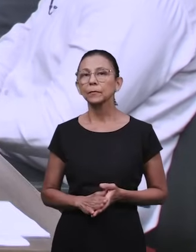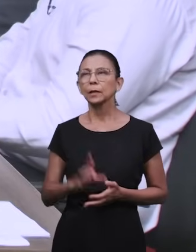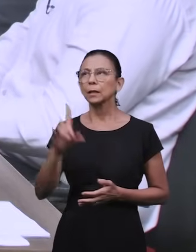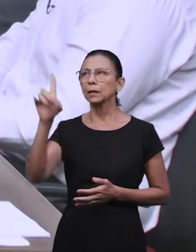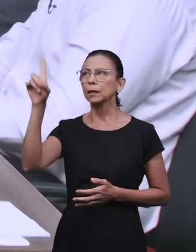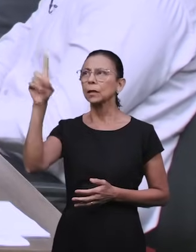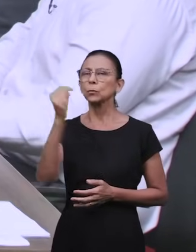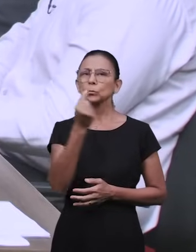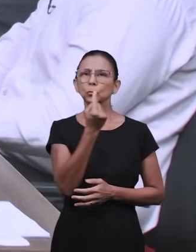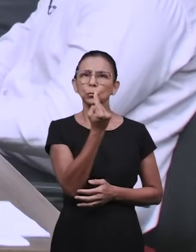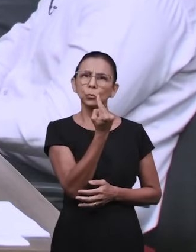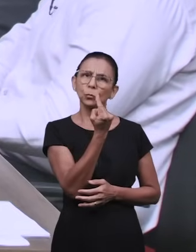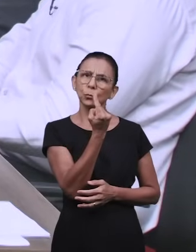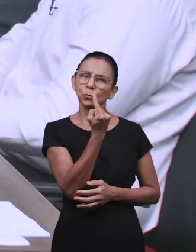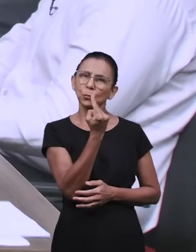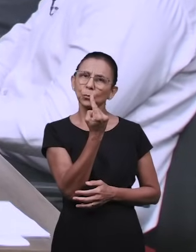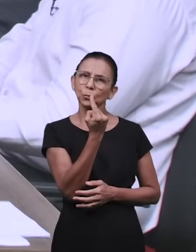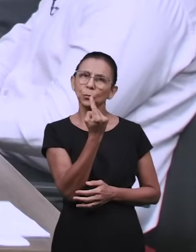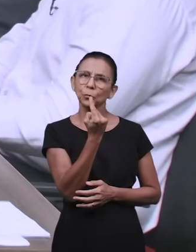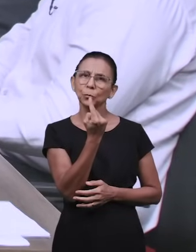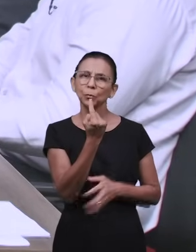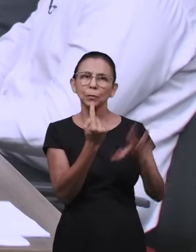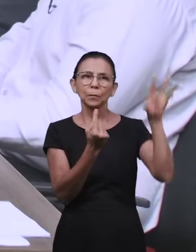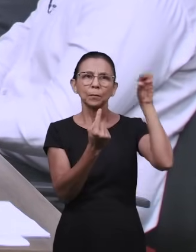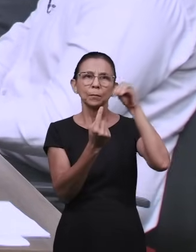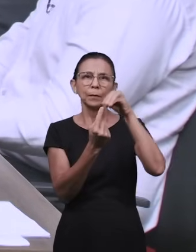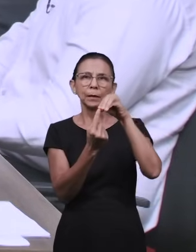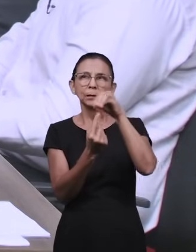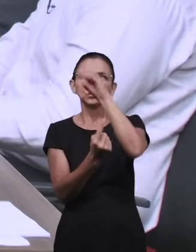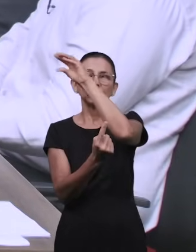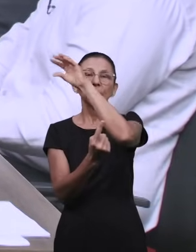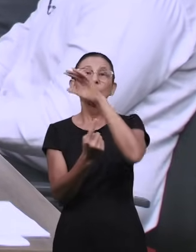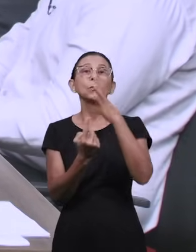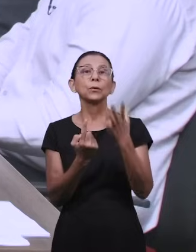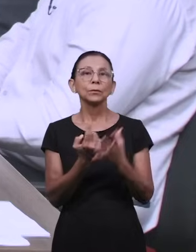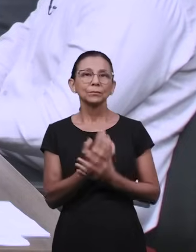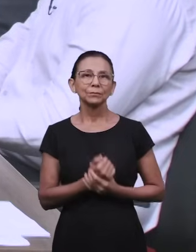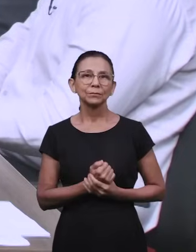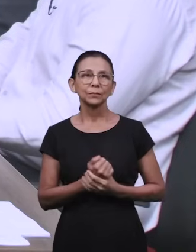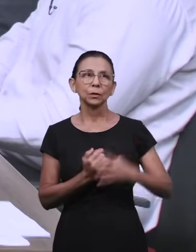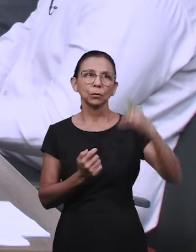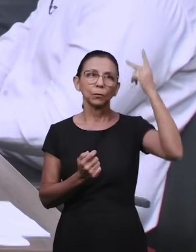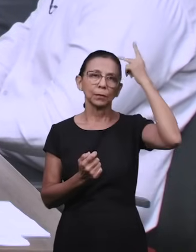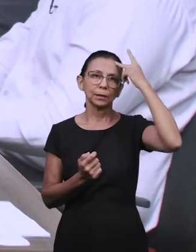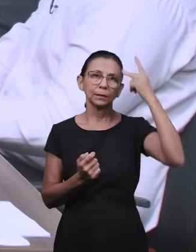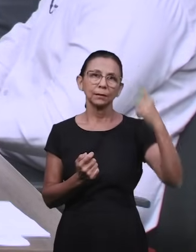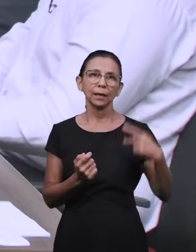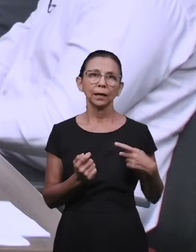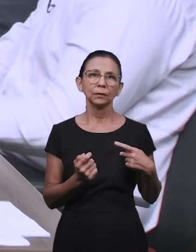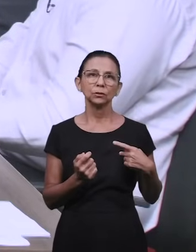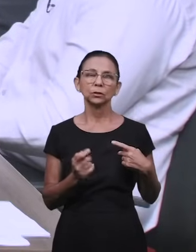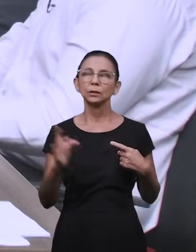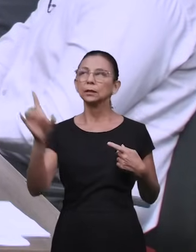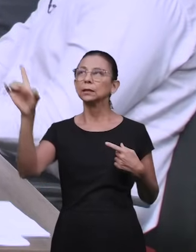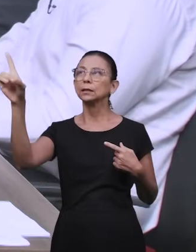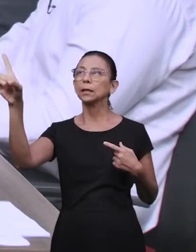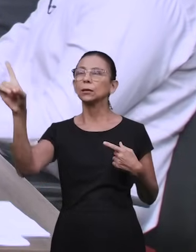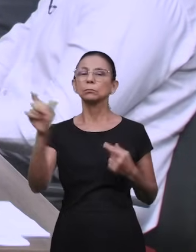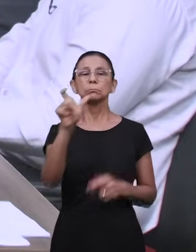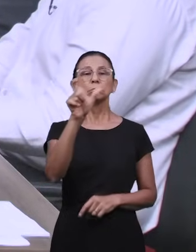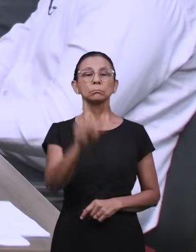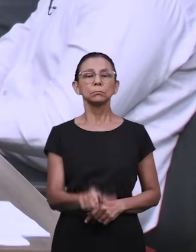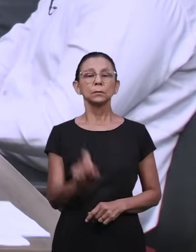Deus e um só mediador entre Deus e os homens, Jesus